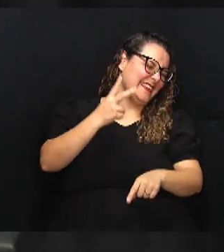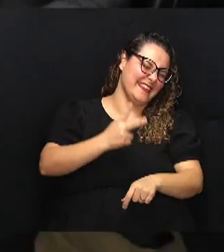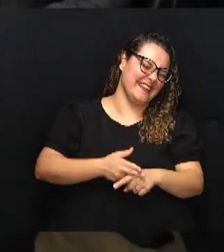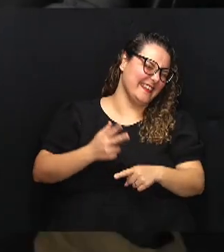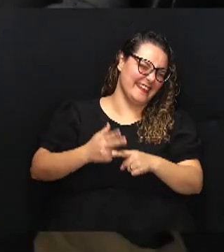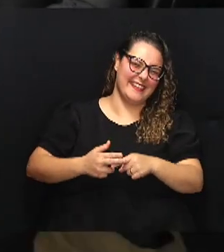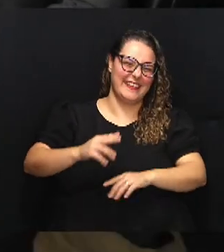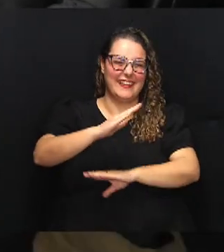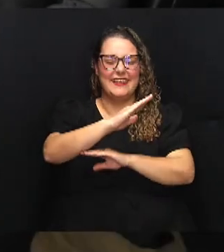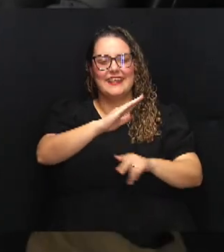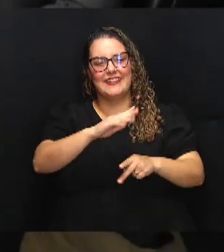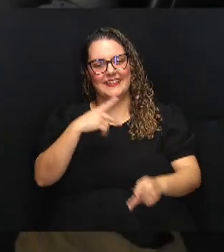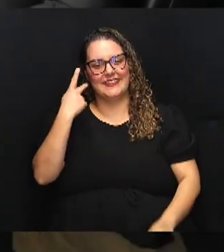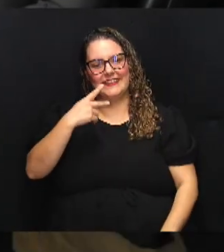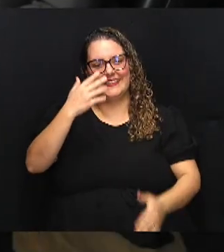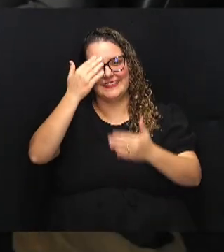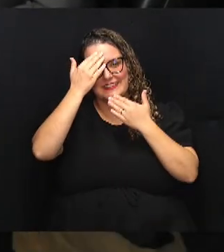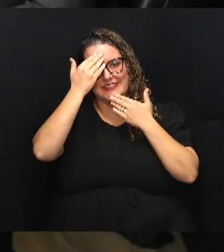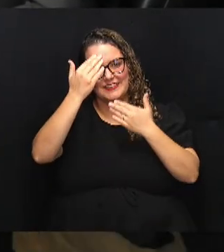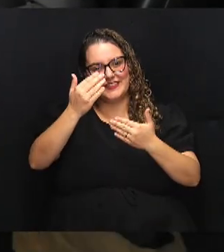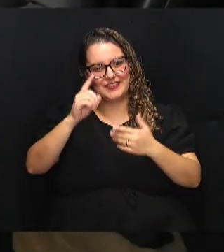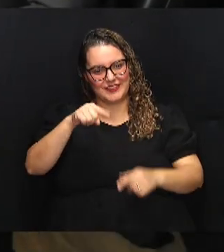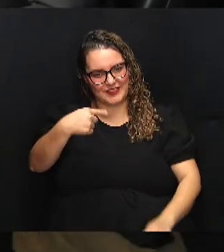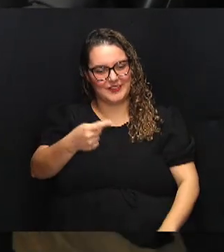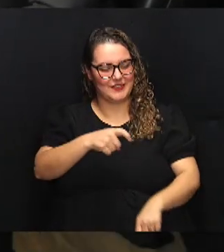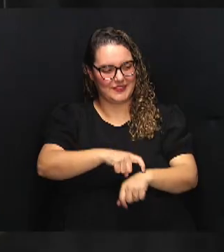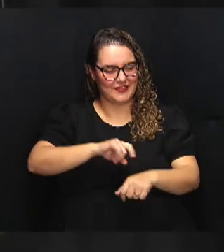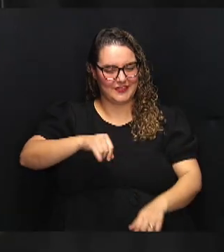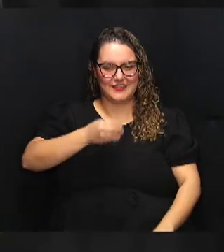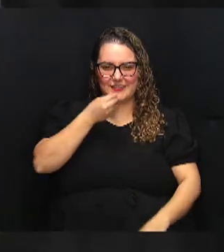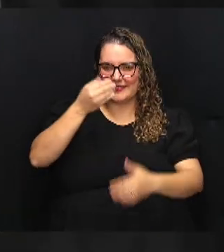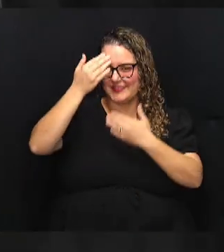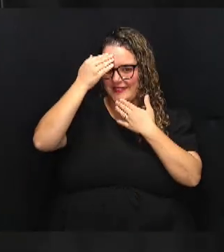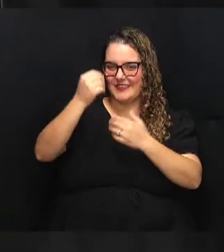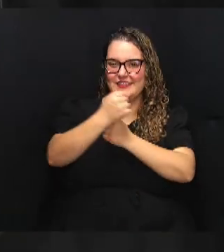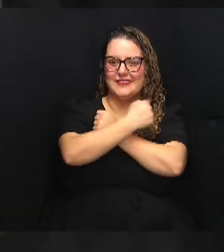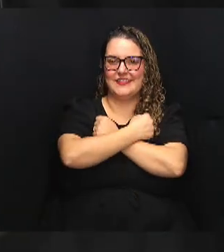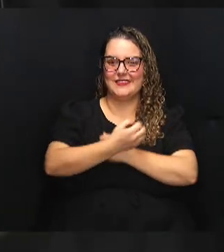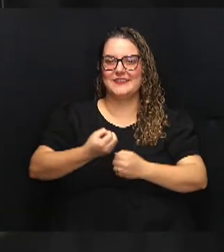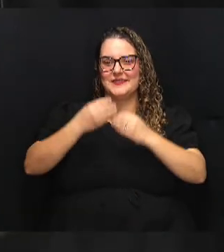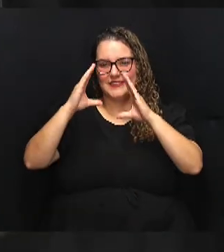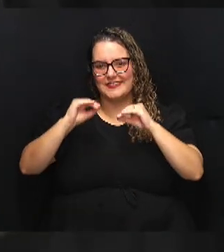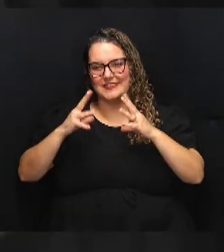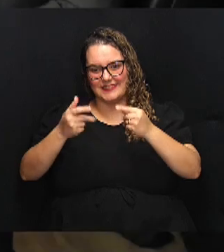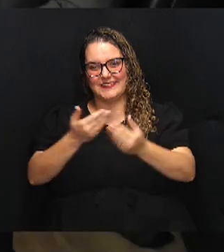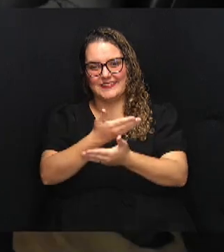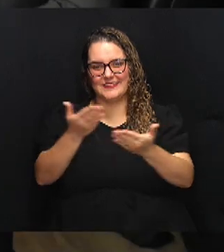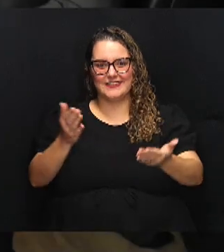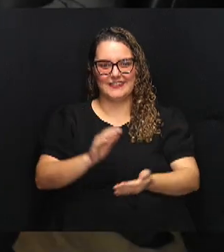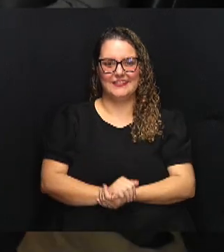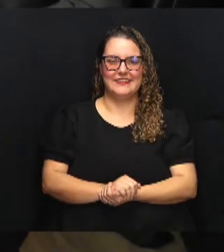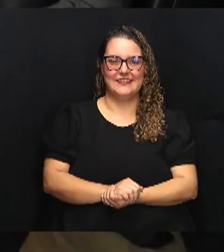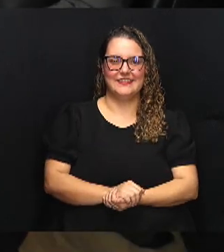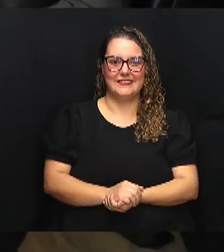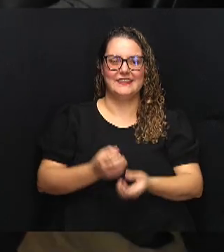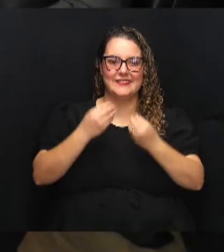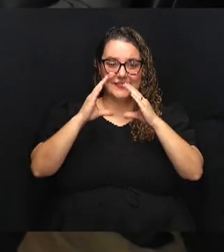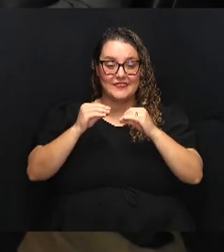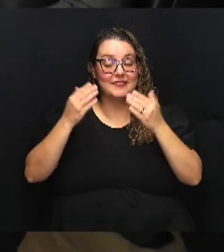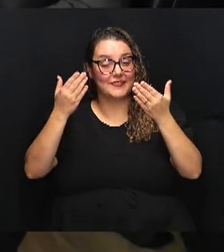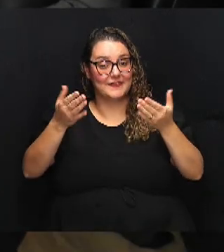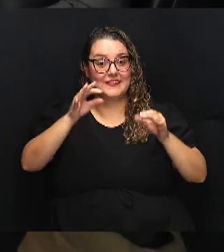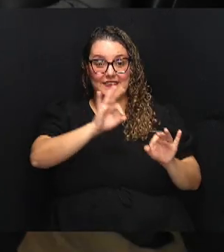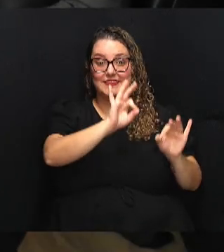do Povo. Vereador, muito obrigado e até uma próxima oportunidade. Obrigado, um abraço, uma boa noite a todos. E uma boa noite para você que